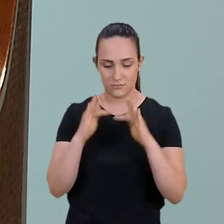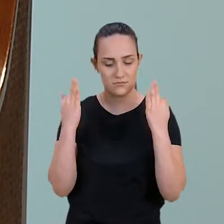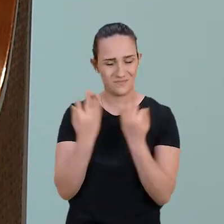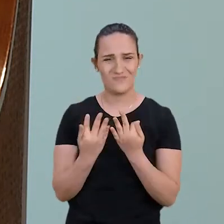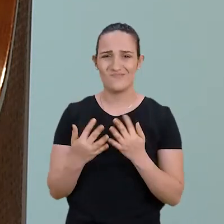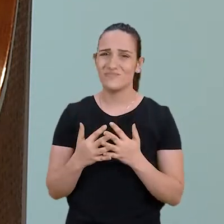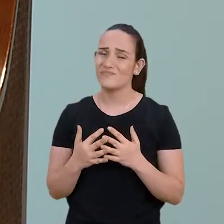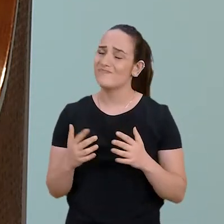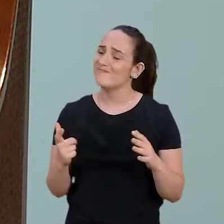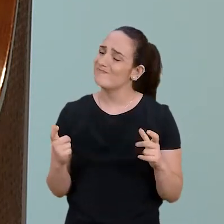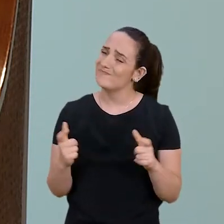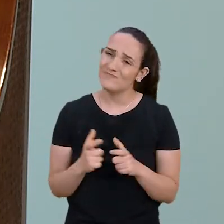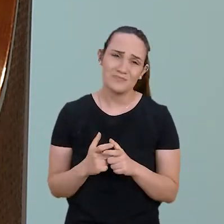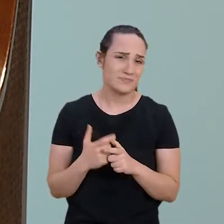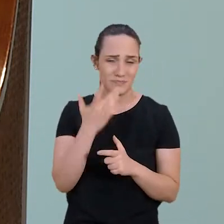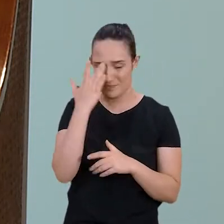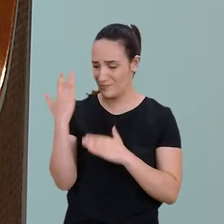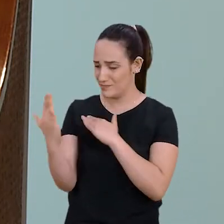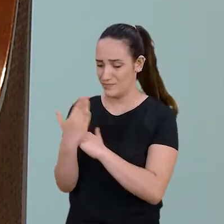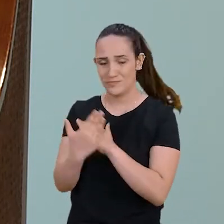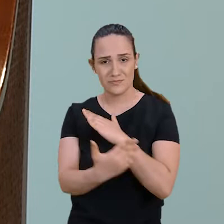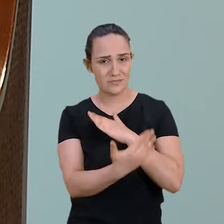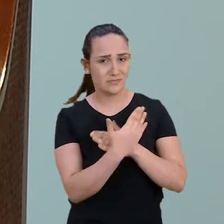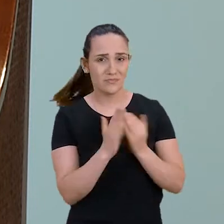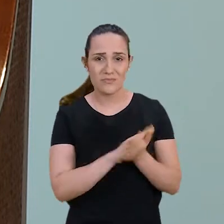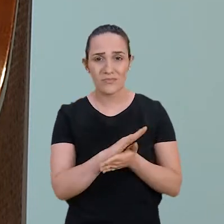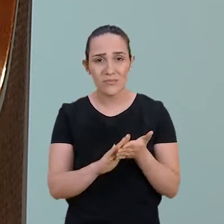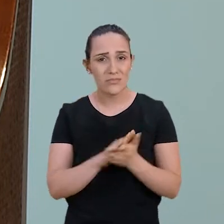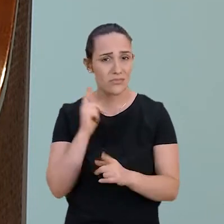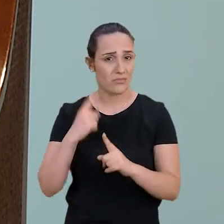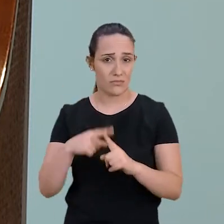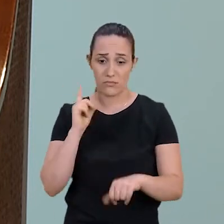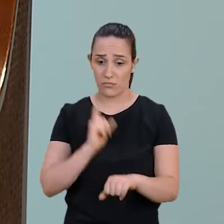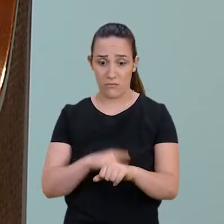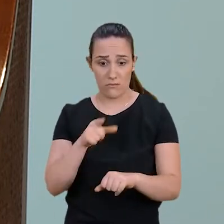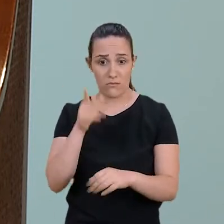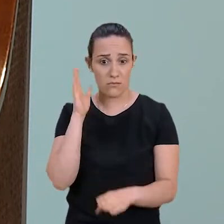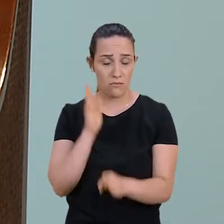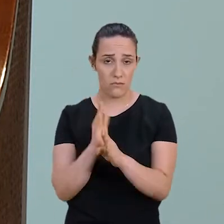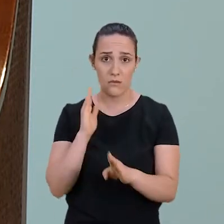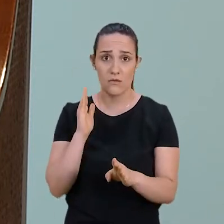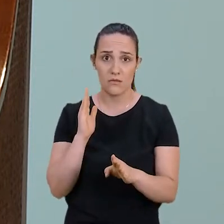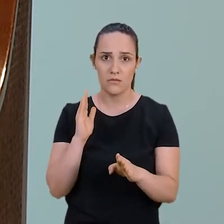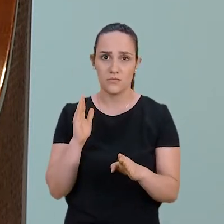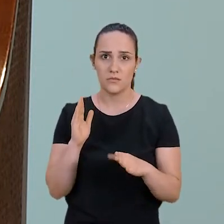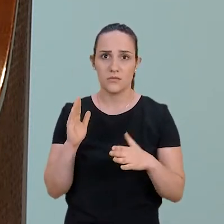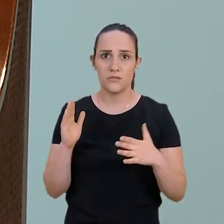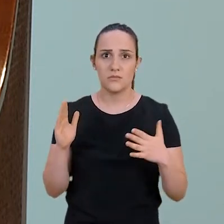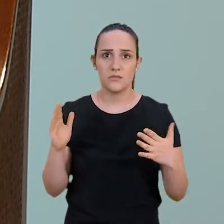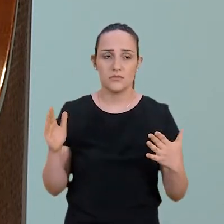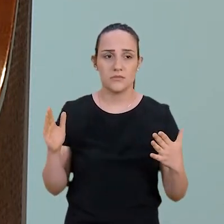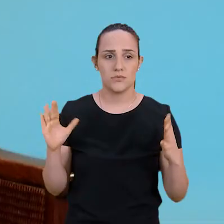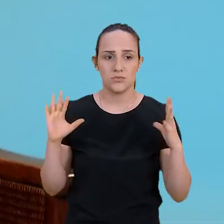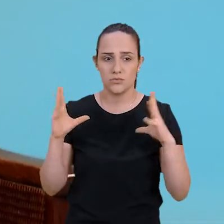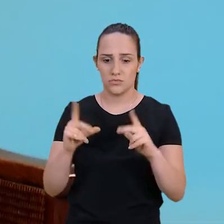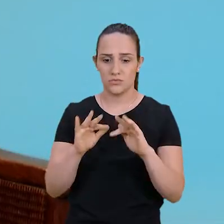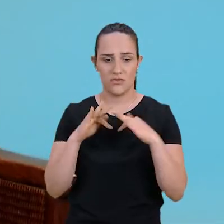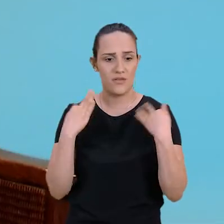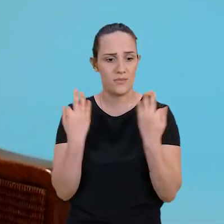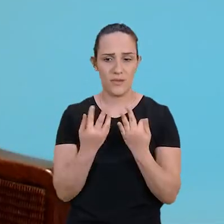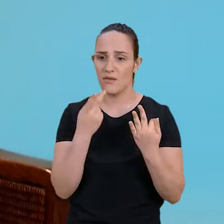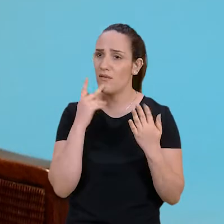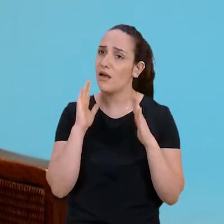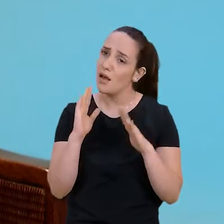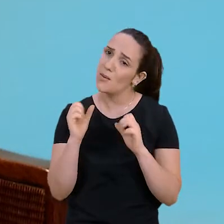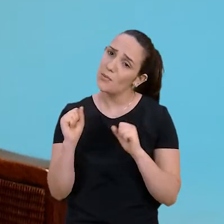muito reduzido, porque no começo, quando você recebe o diagnóstico, né, eu falo que é um teatro, né, toda a família se solidariza,